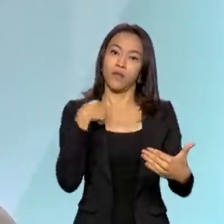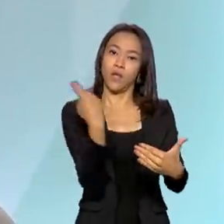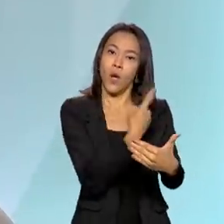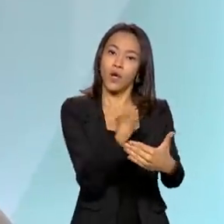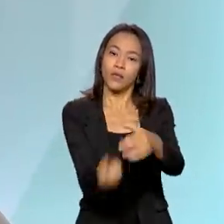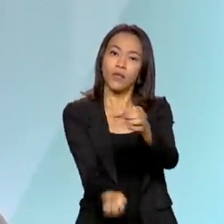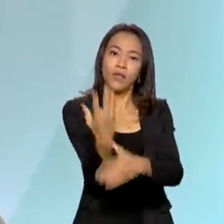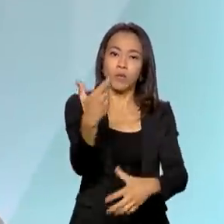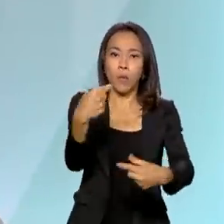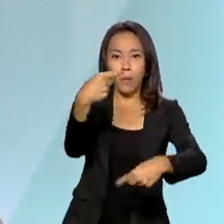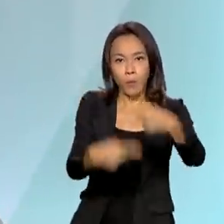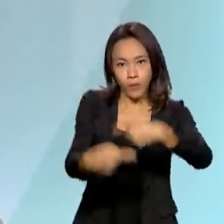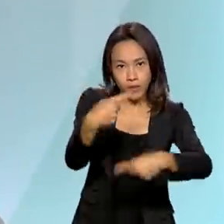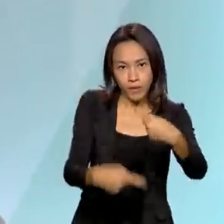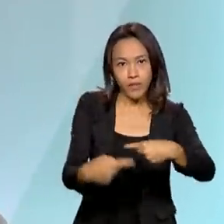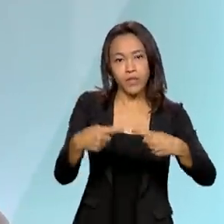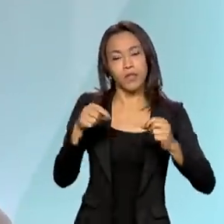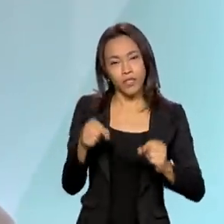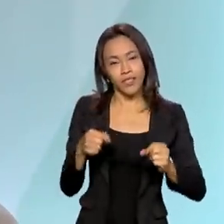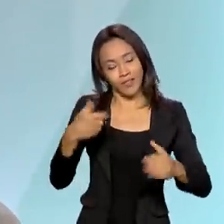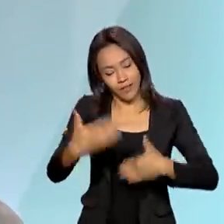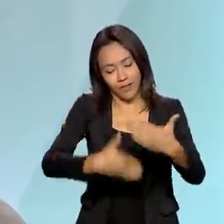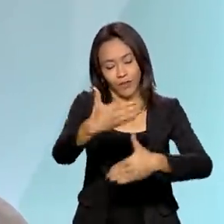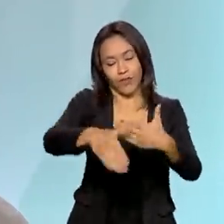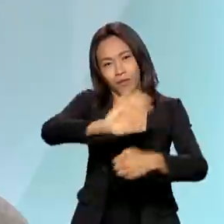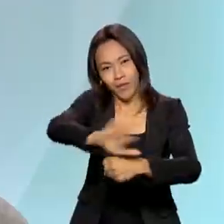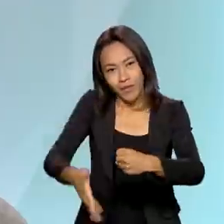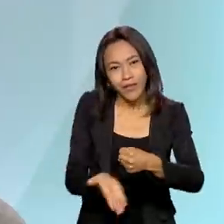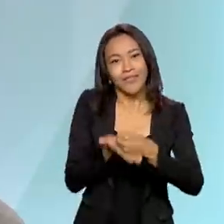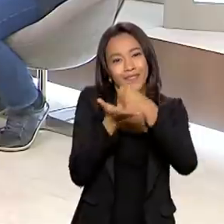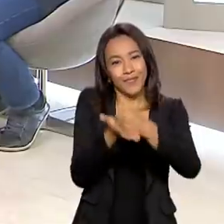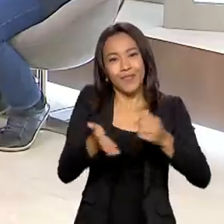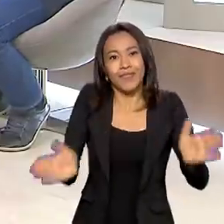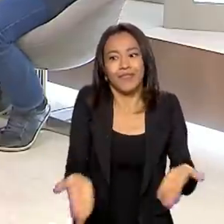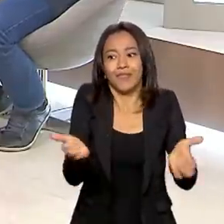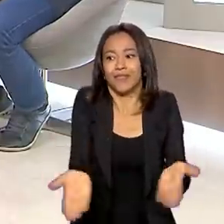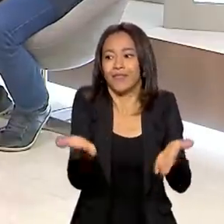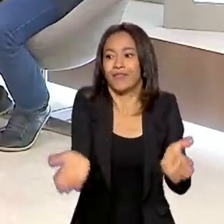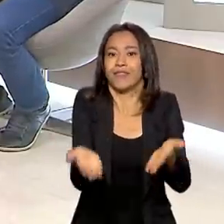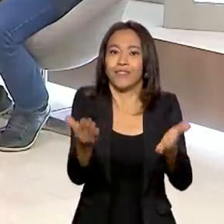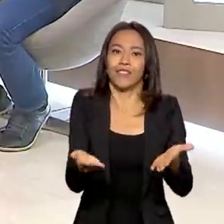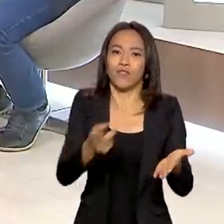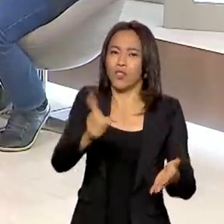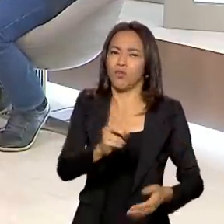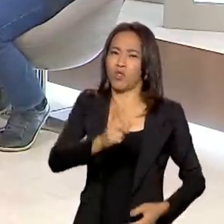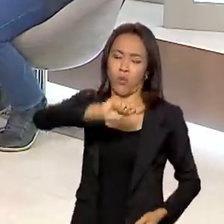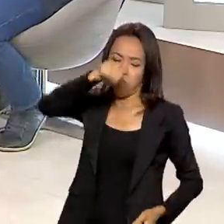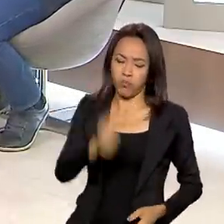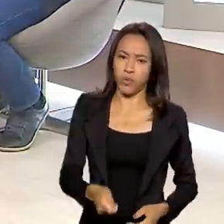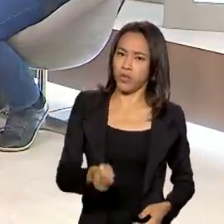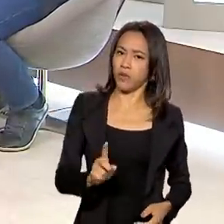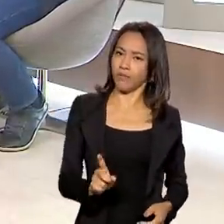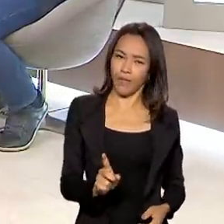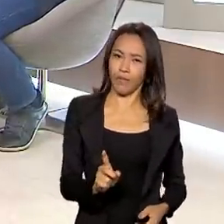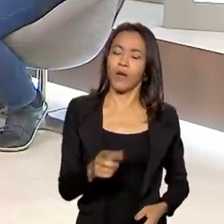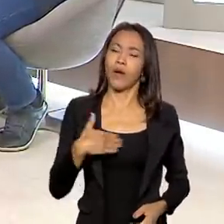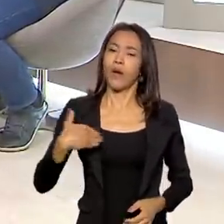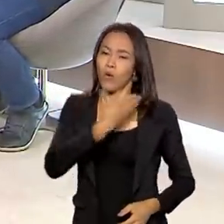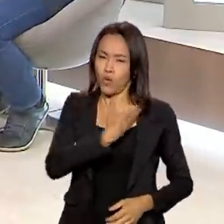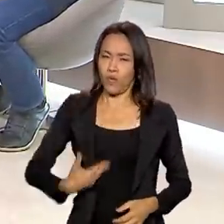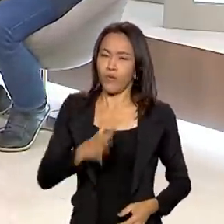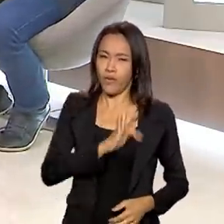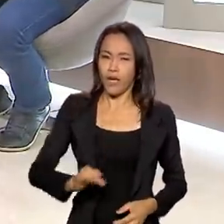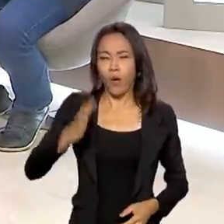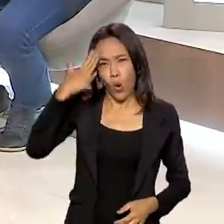políticas de crescimento verde, políticas de incentivo, não apenas punição. O governo federal entende que não é